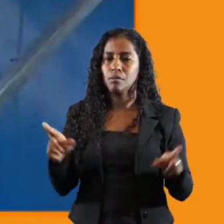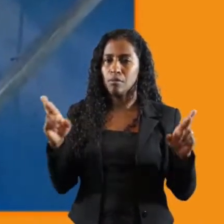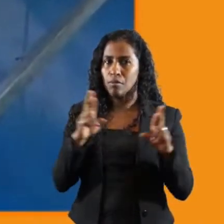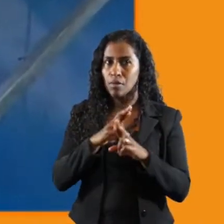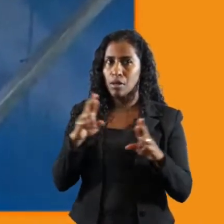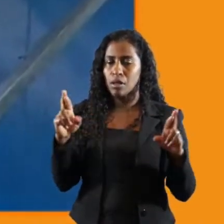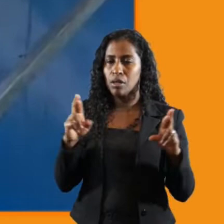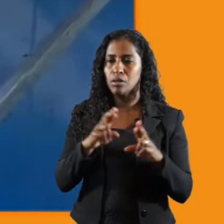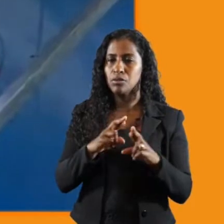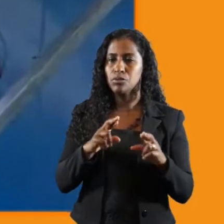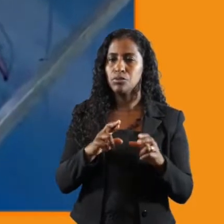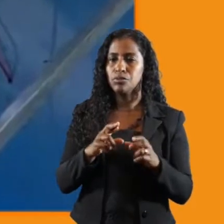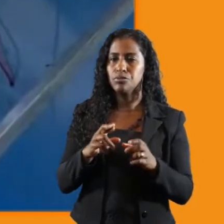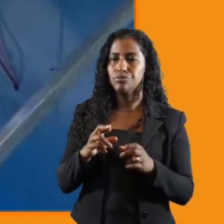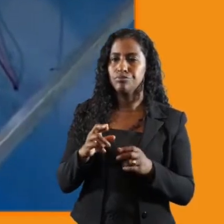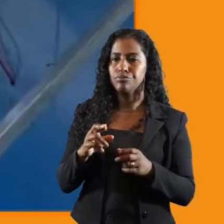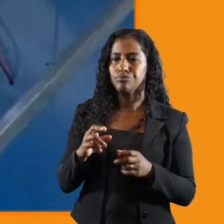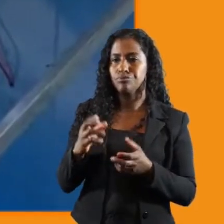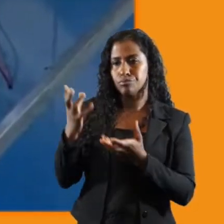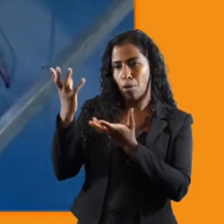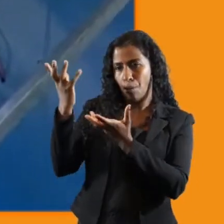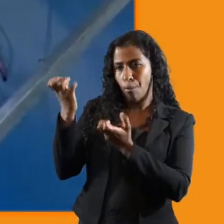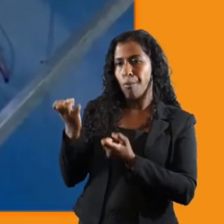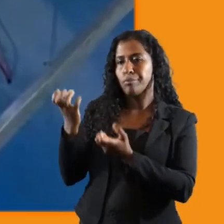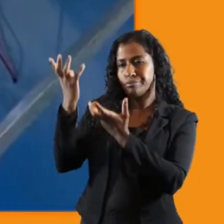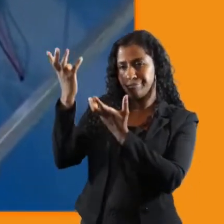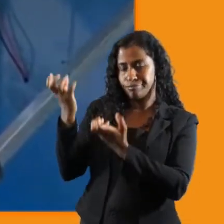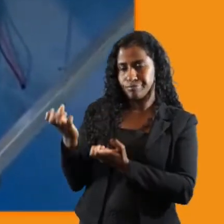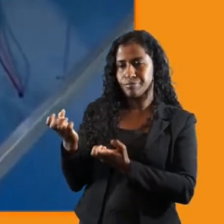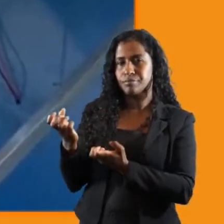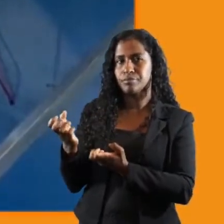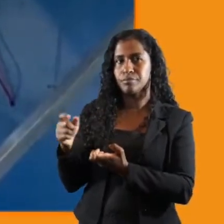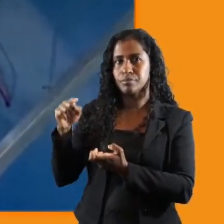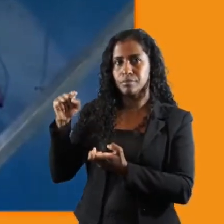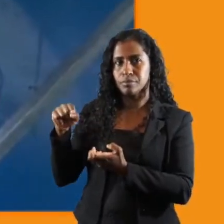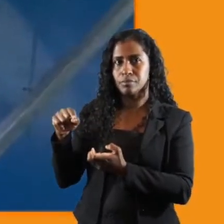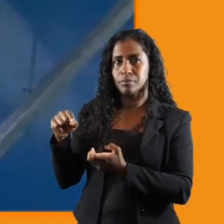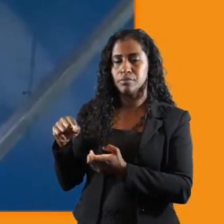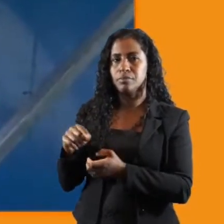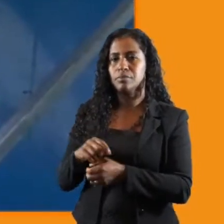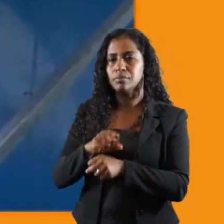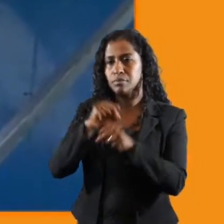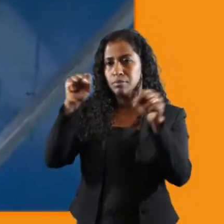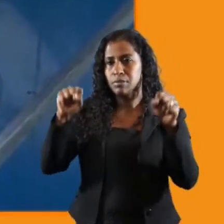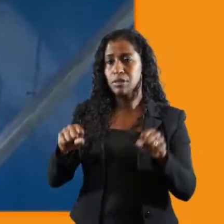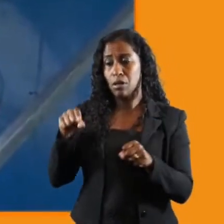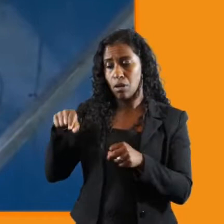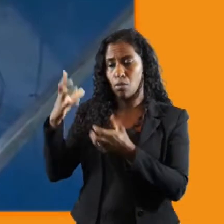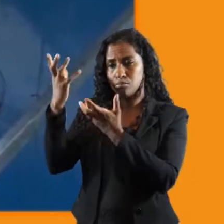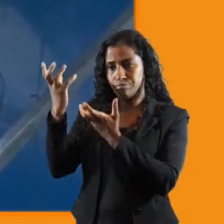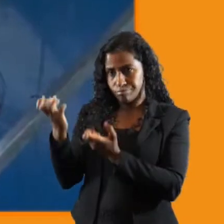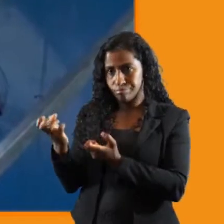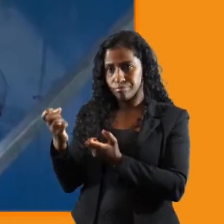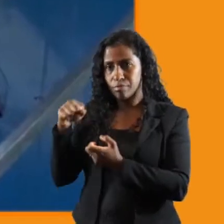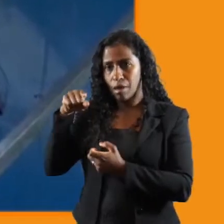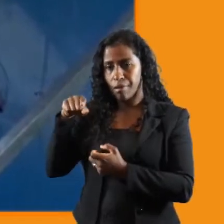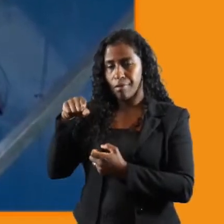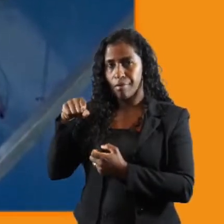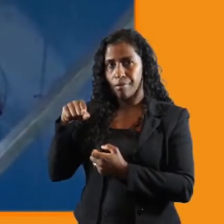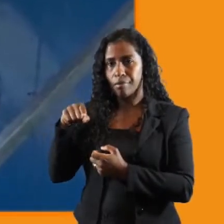né, que é um dos componentes do sistema OFF, aí, normalmente, esses módulos são baseados